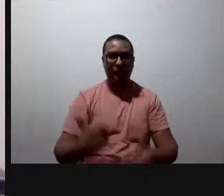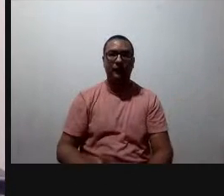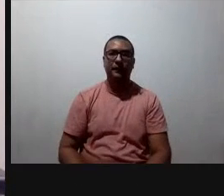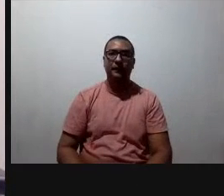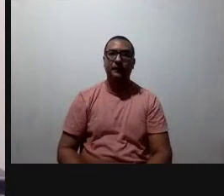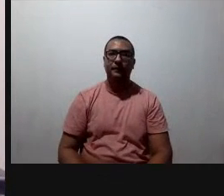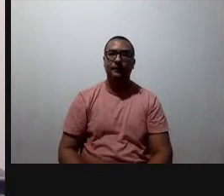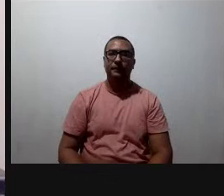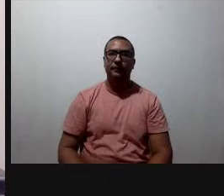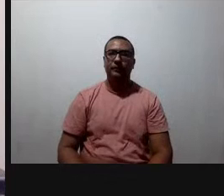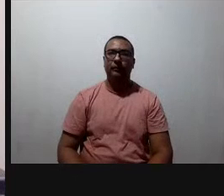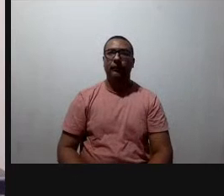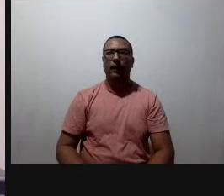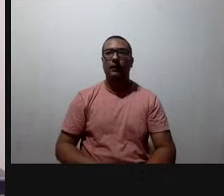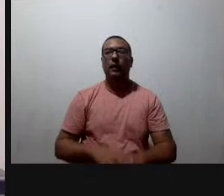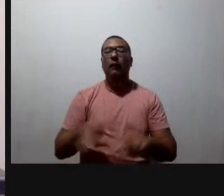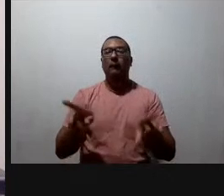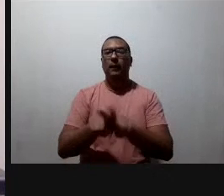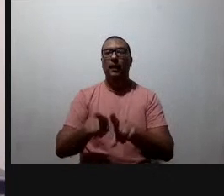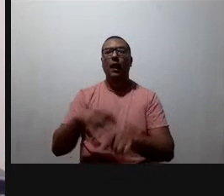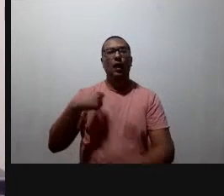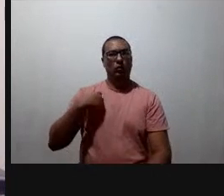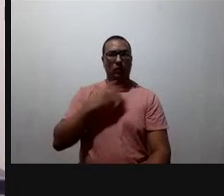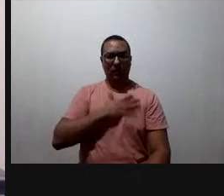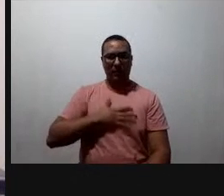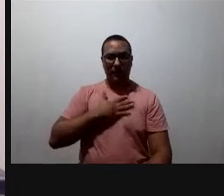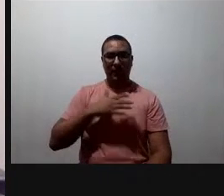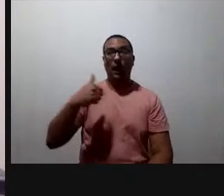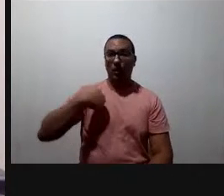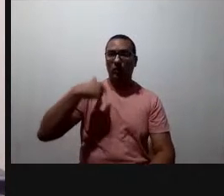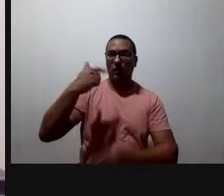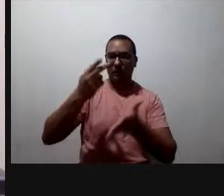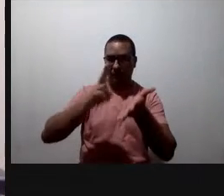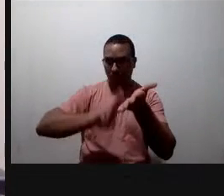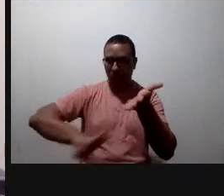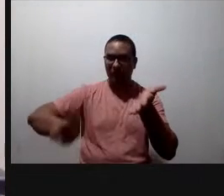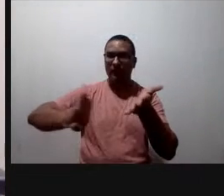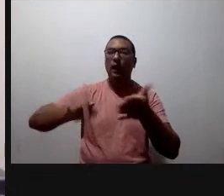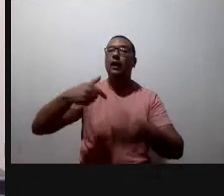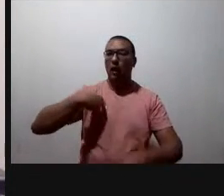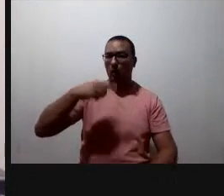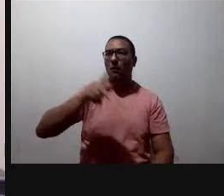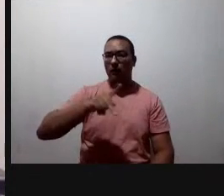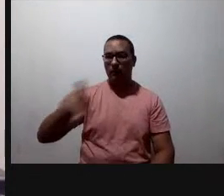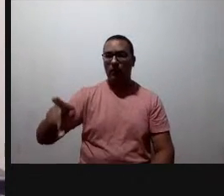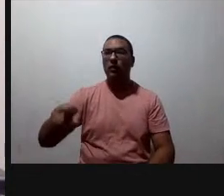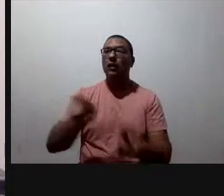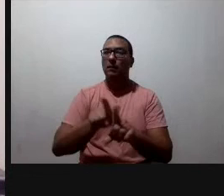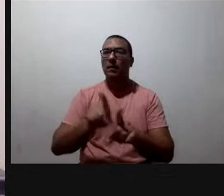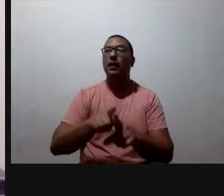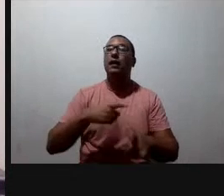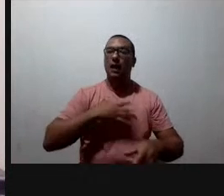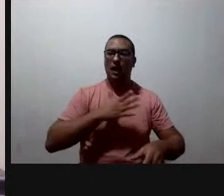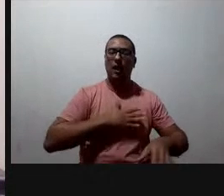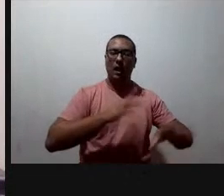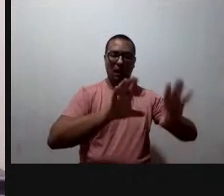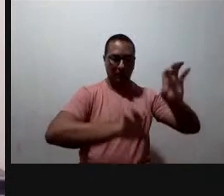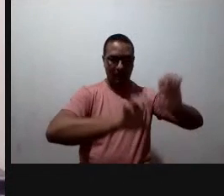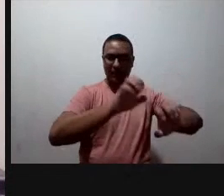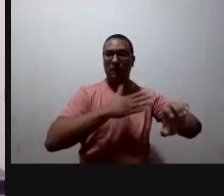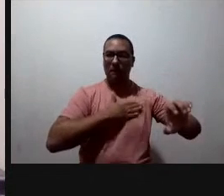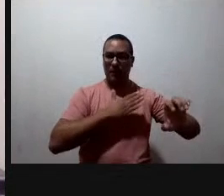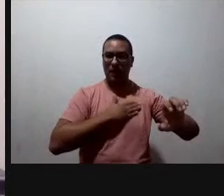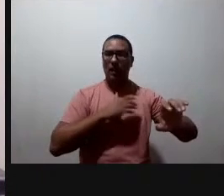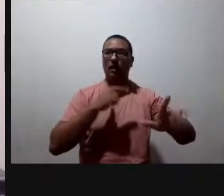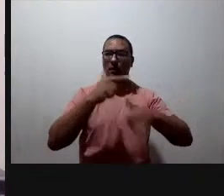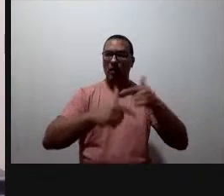E eu tenho o prazer de não só ser professor aqui na Universidade de Toronto, mas ter a minha empresa de consultoria, trabalhando com gestão